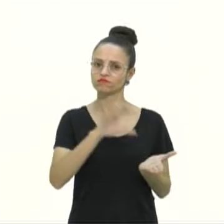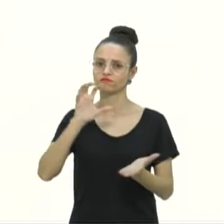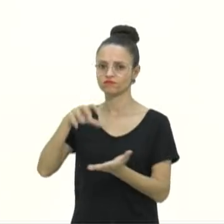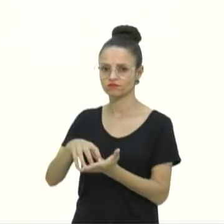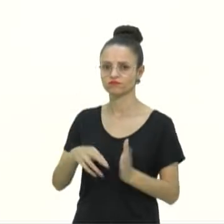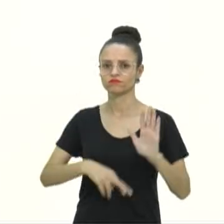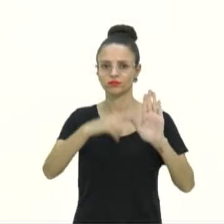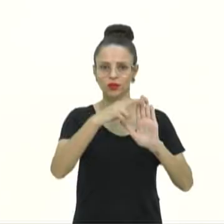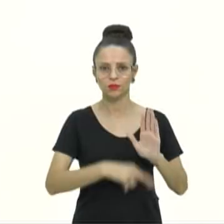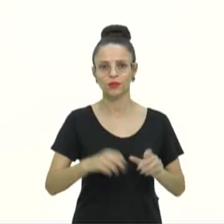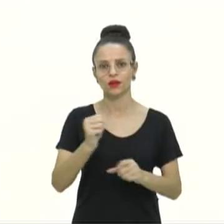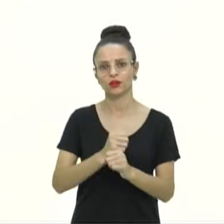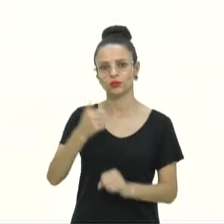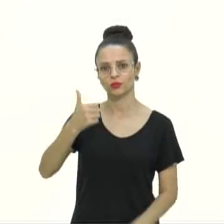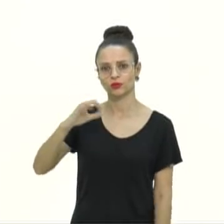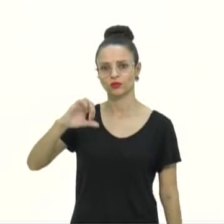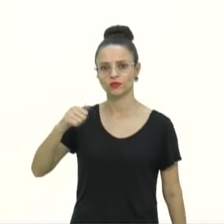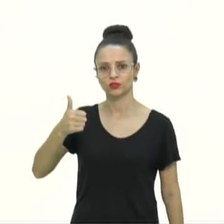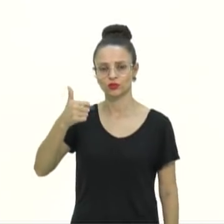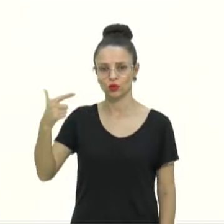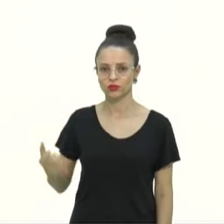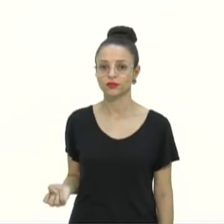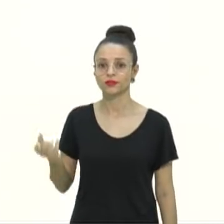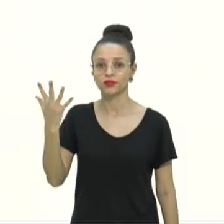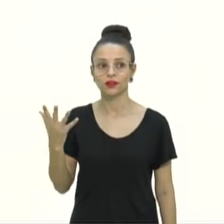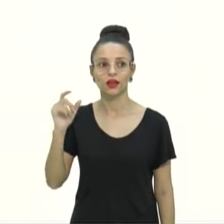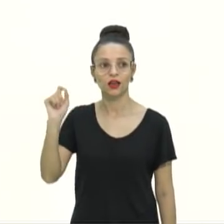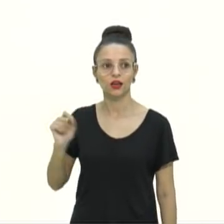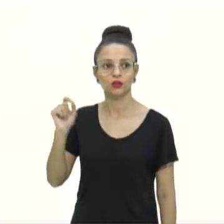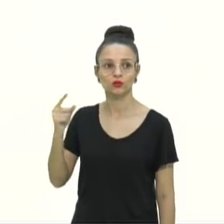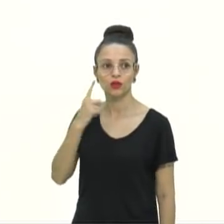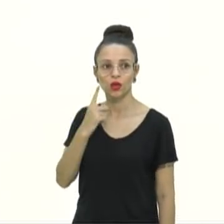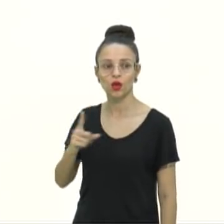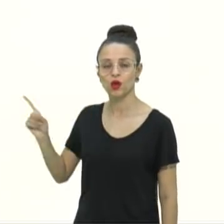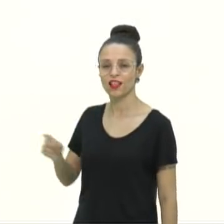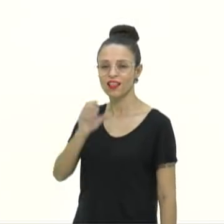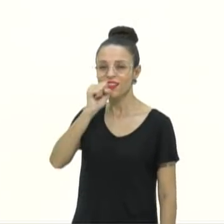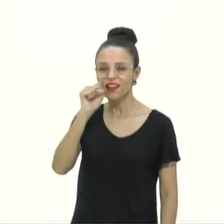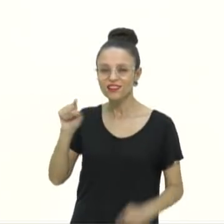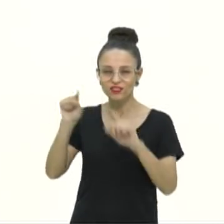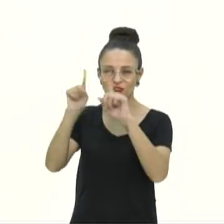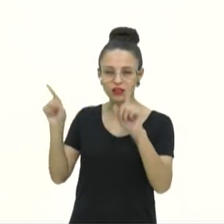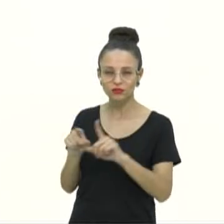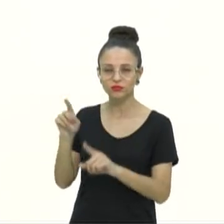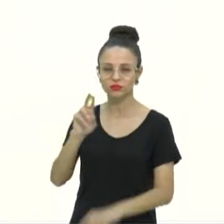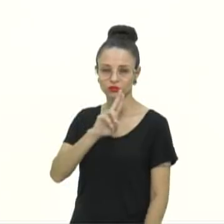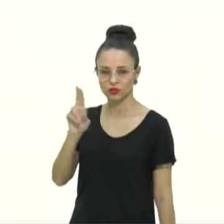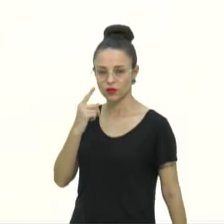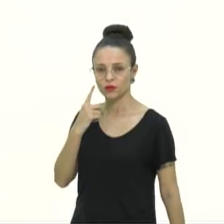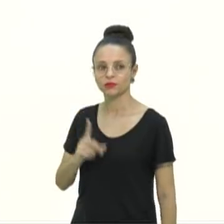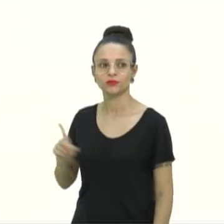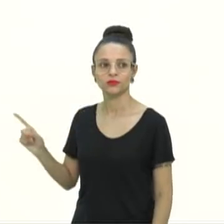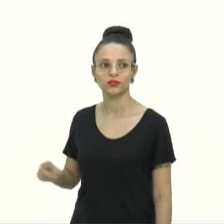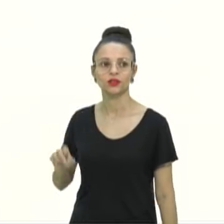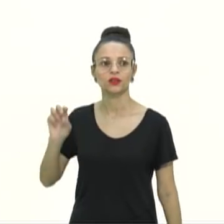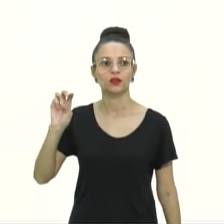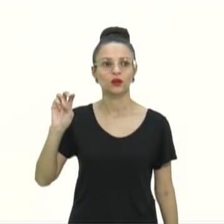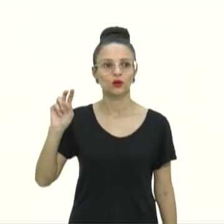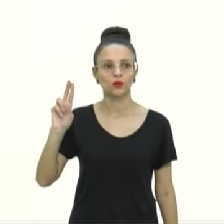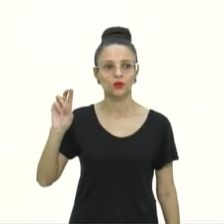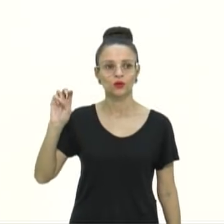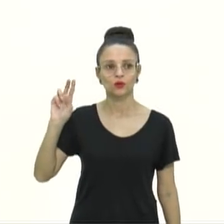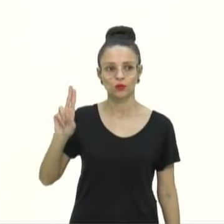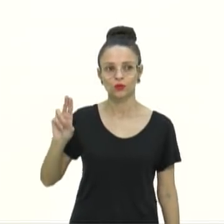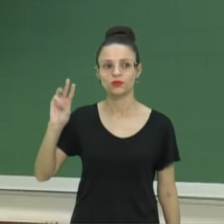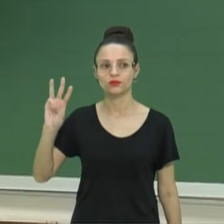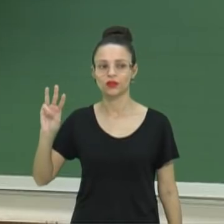em 1912 é criada a United World Wrestling, a UWW, né? Que é essa entidade aqui,